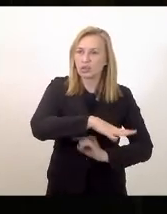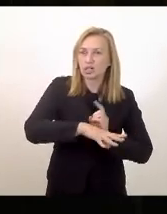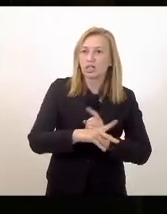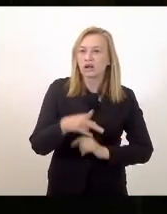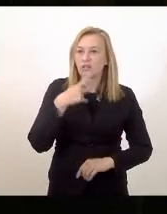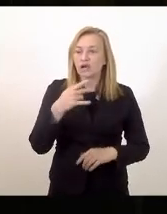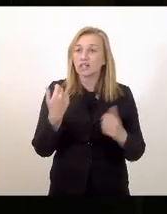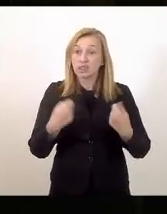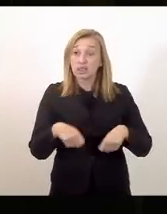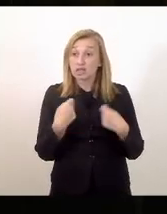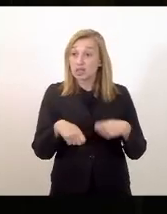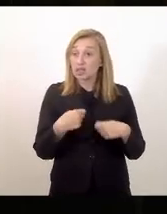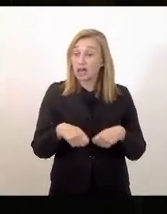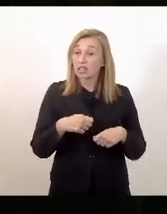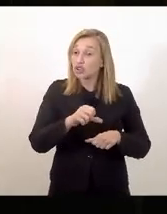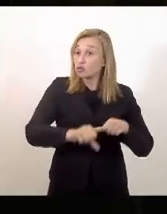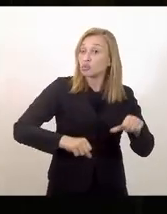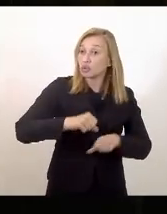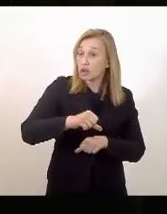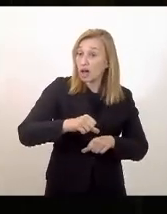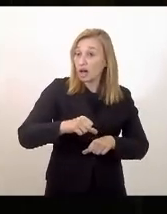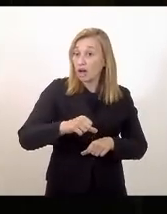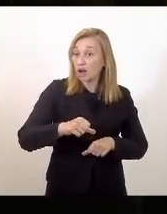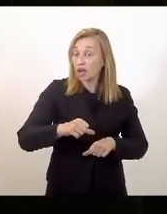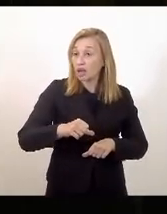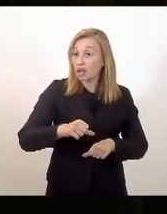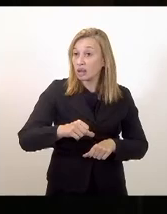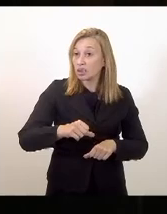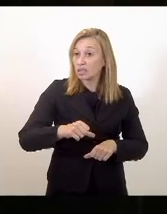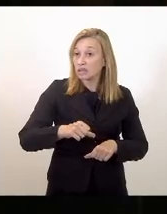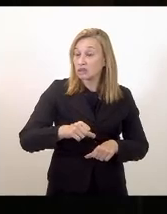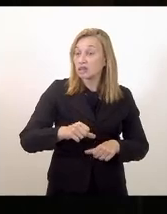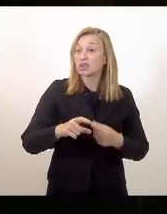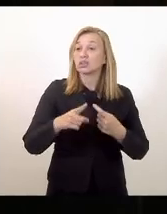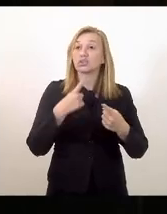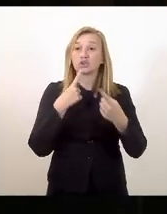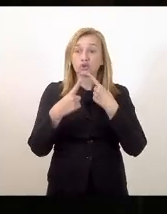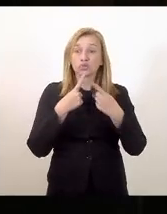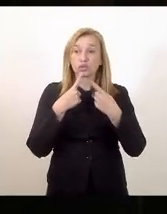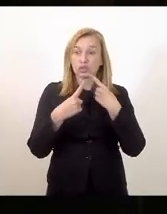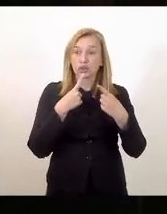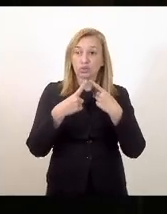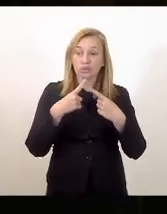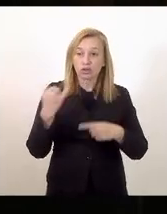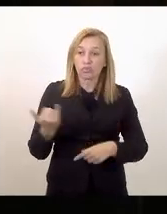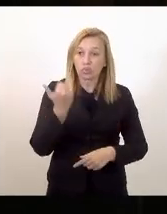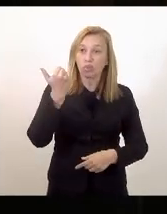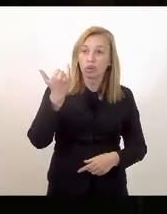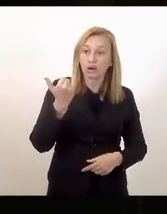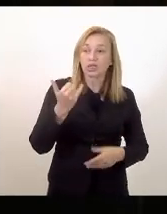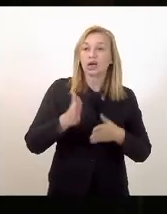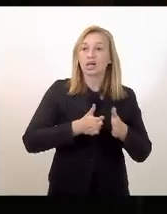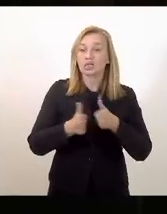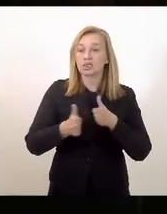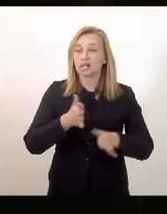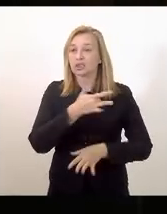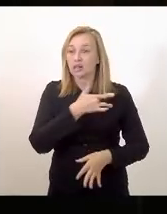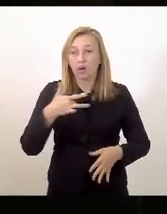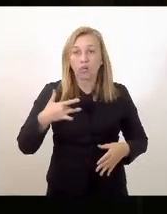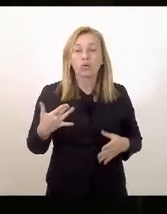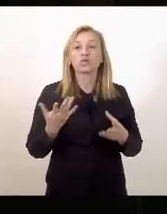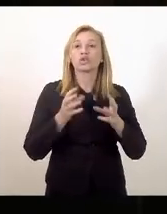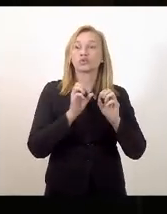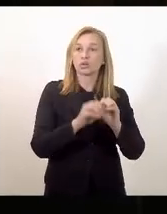da necessidade de mudar esse parlamento para trazer debates essenciais para acesso à saúde, à